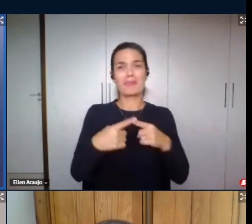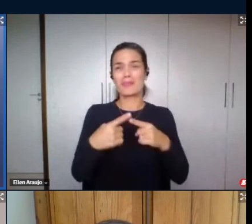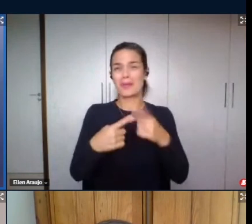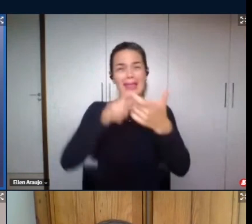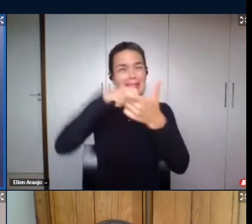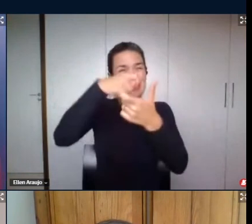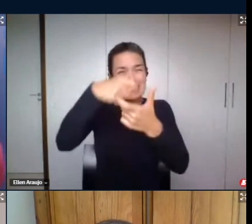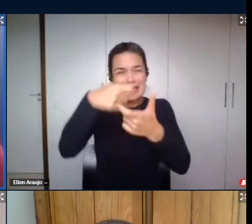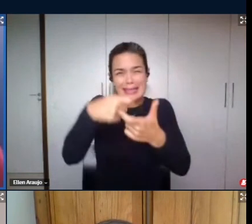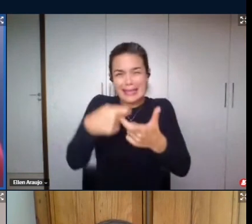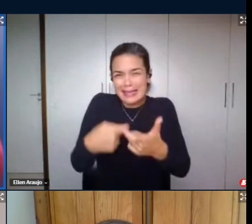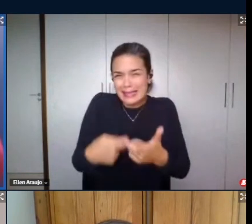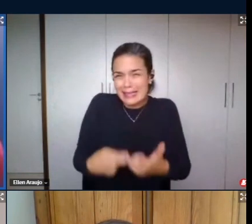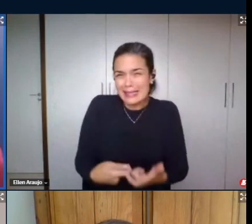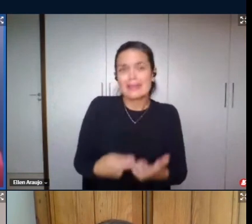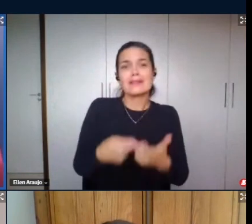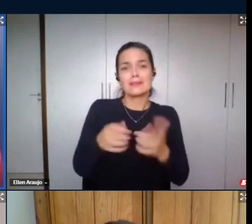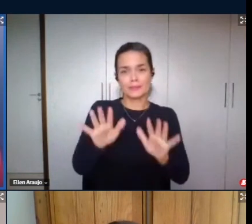né?